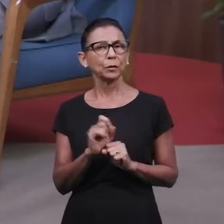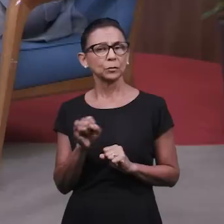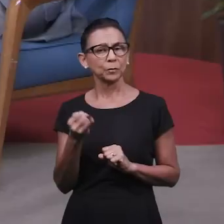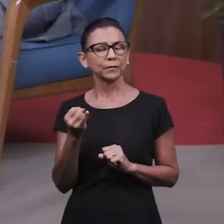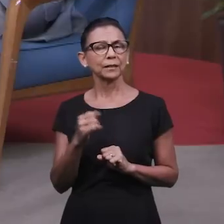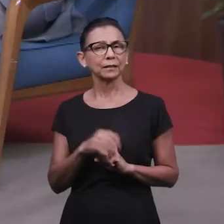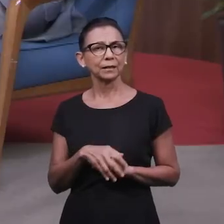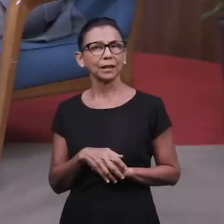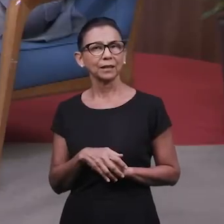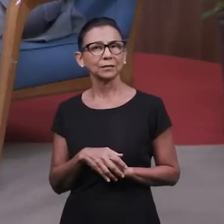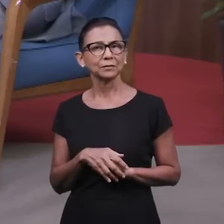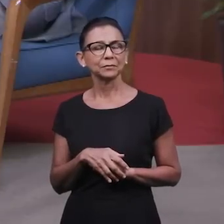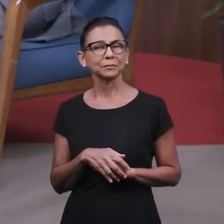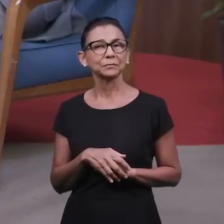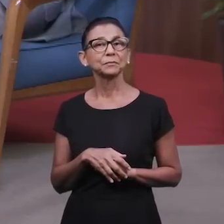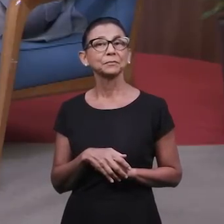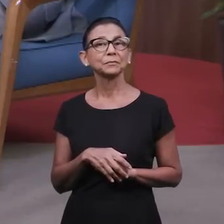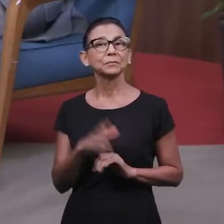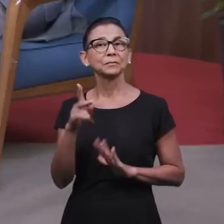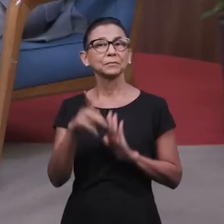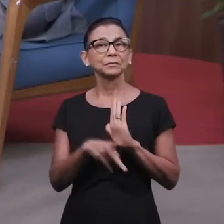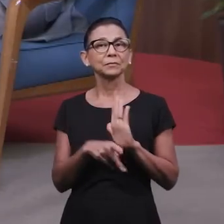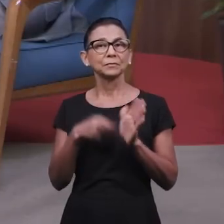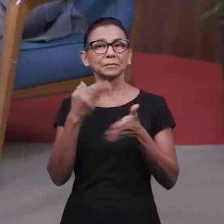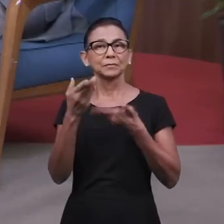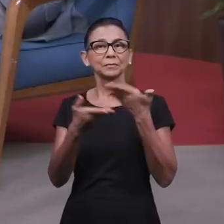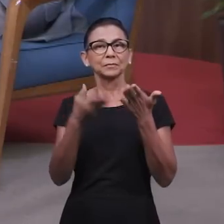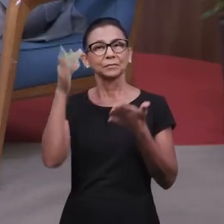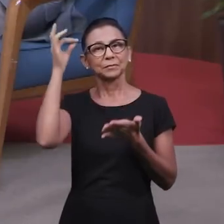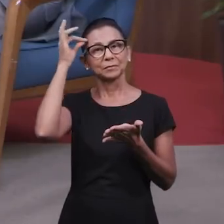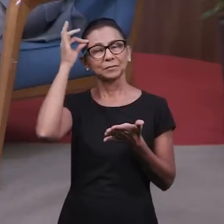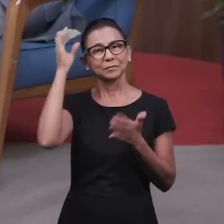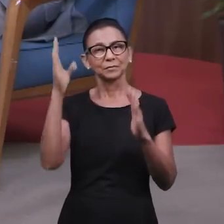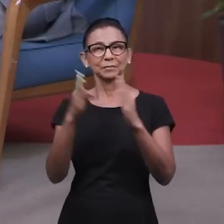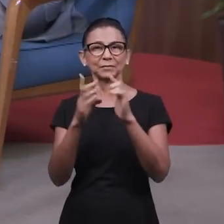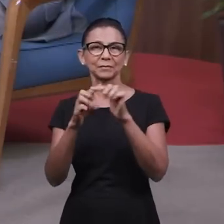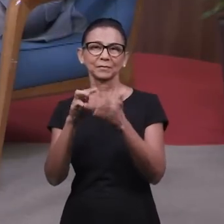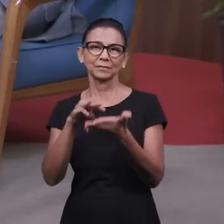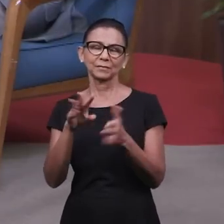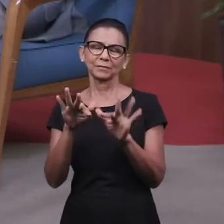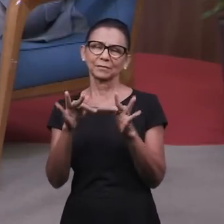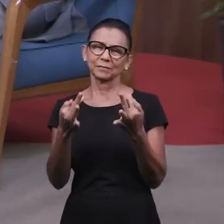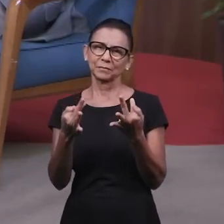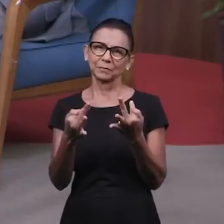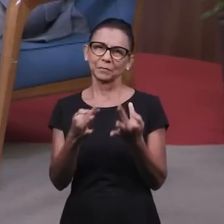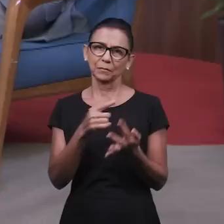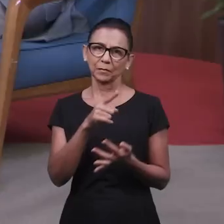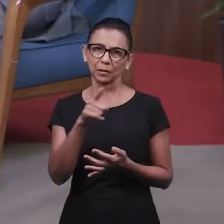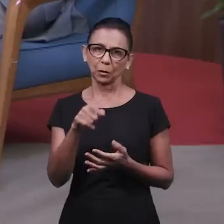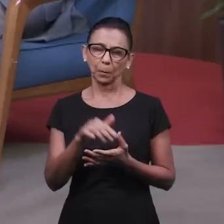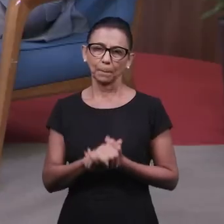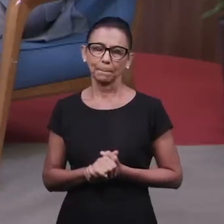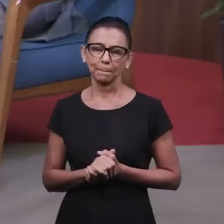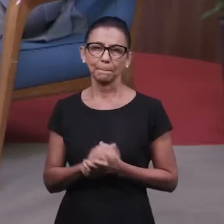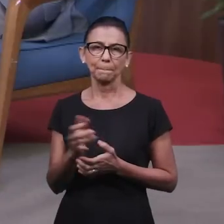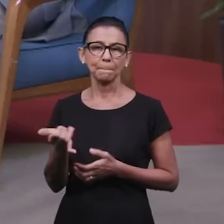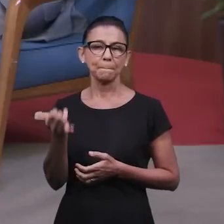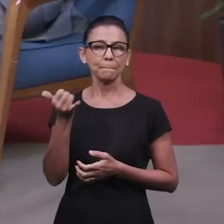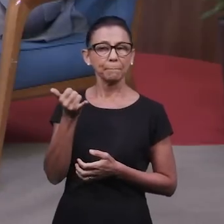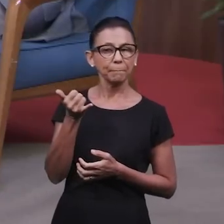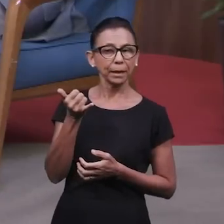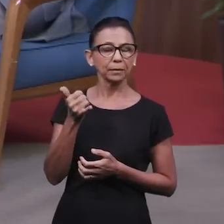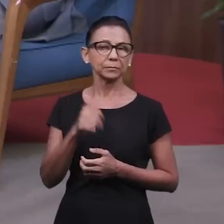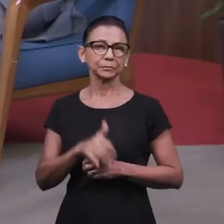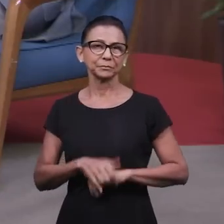É o projeto de assistência espiritual da Igreja Cristã Maranata. E é muito simples participar. Você vai ter que fazer apenas uma ligação. Você